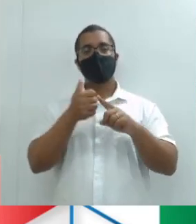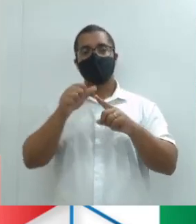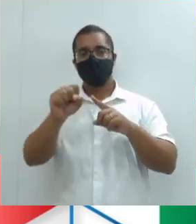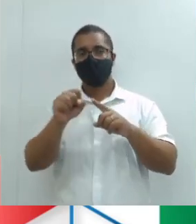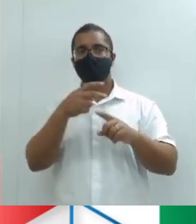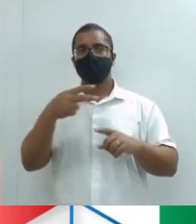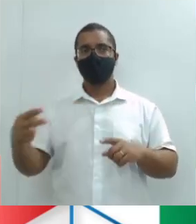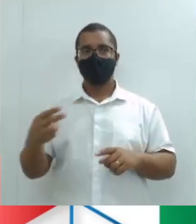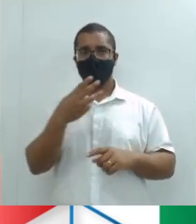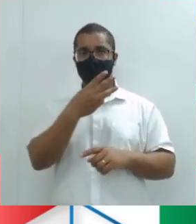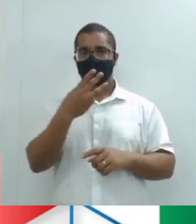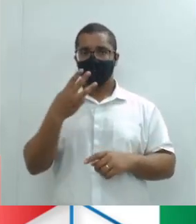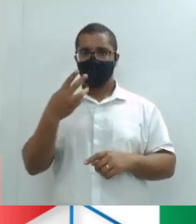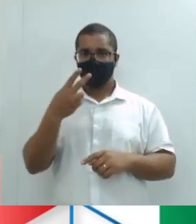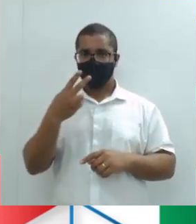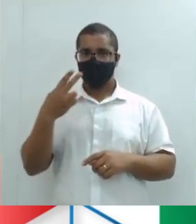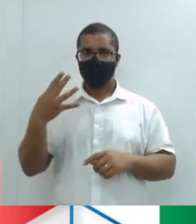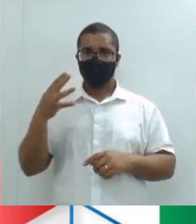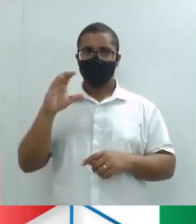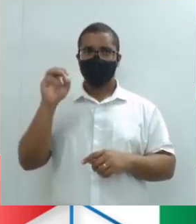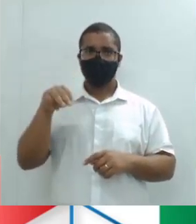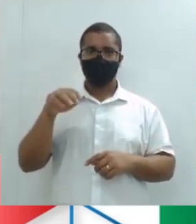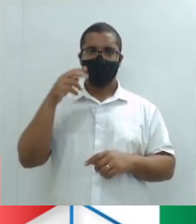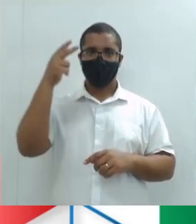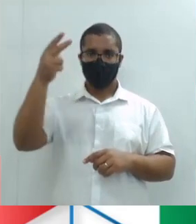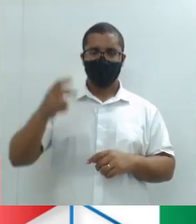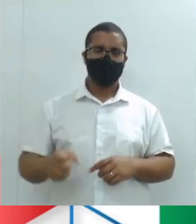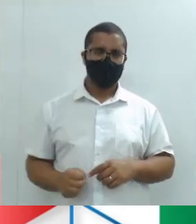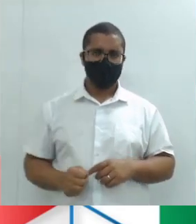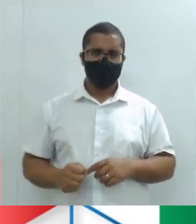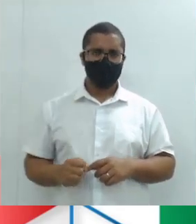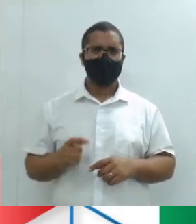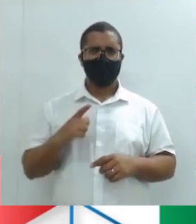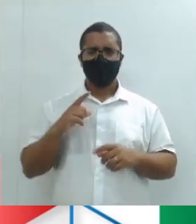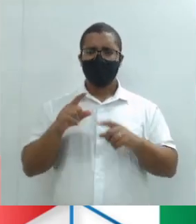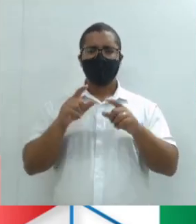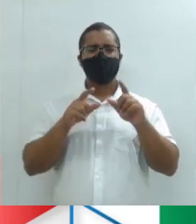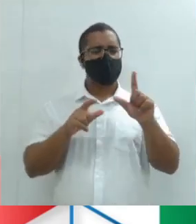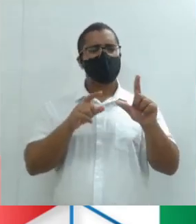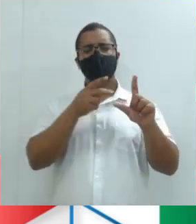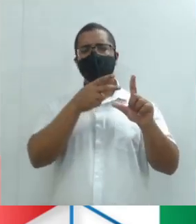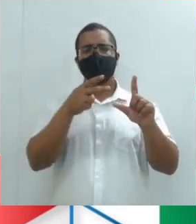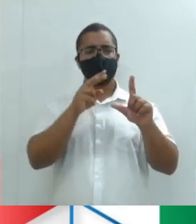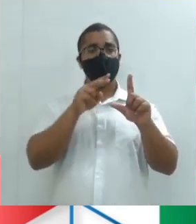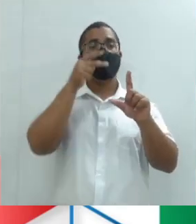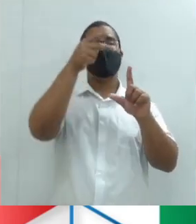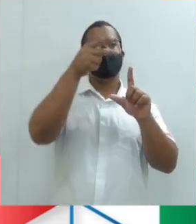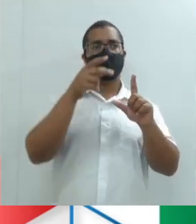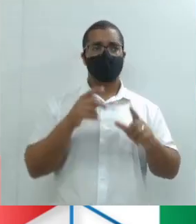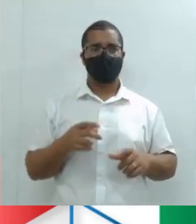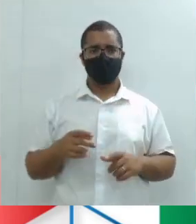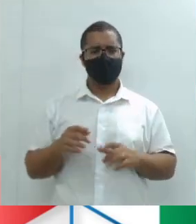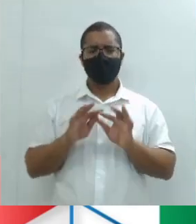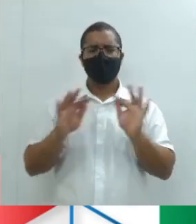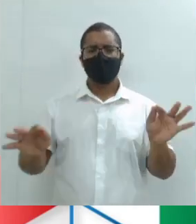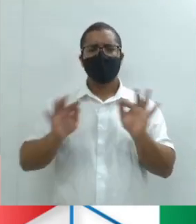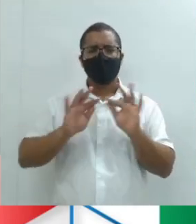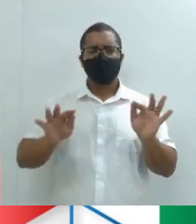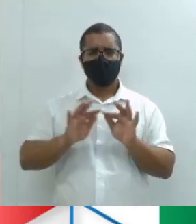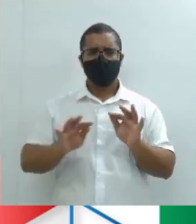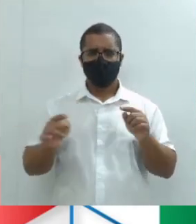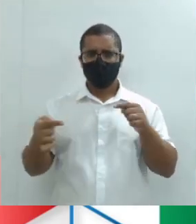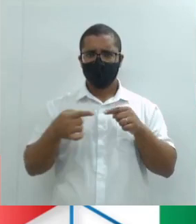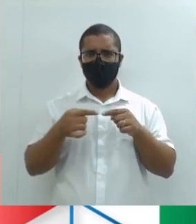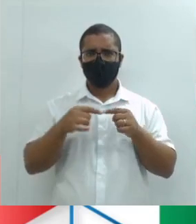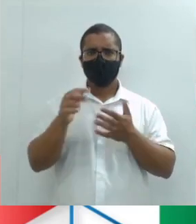18 vezes 18, 324 centímetros quadrados. Eu elevo o lado ao quadrado. A potenciação aplicada aí à geometria. Viu como